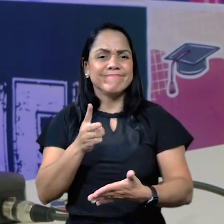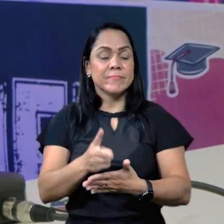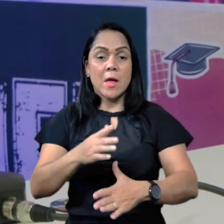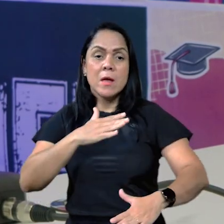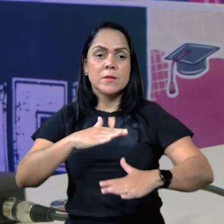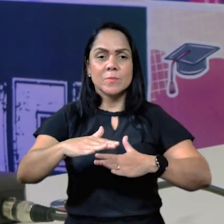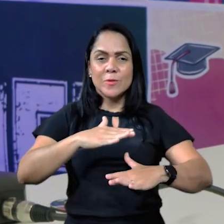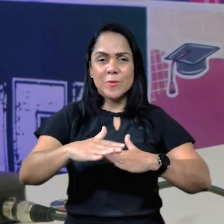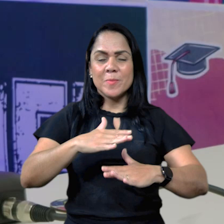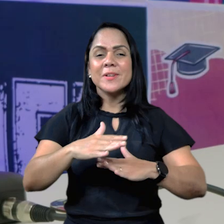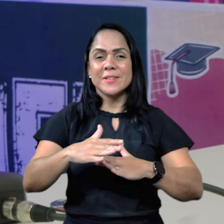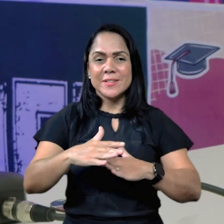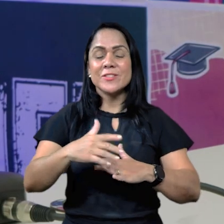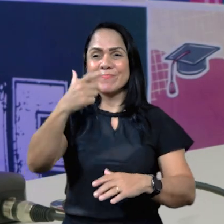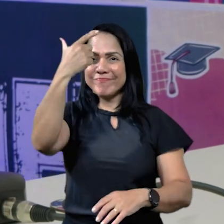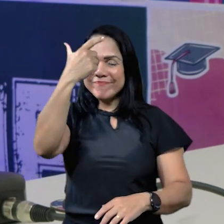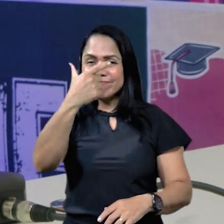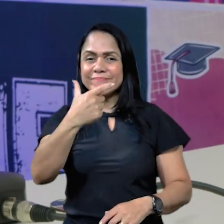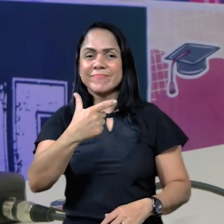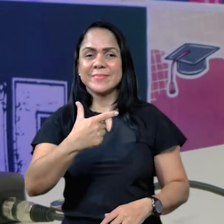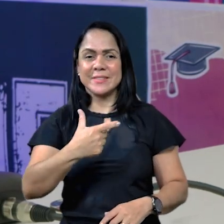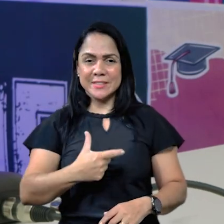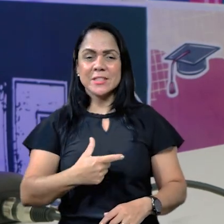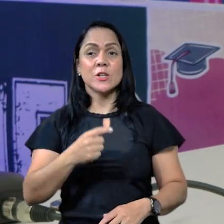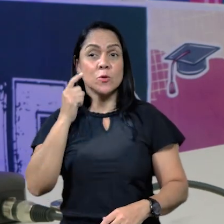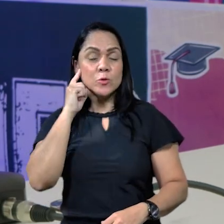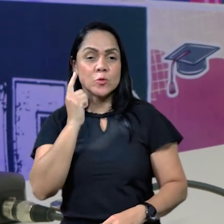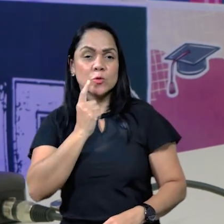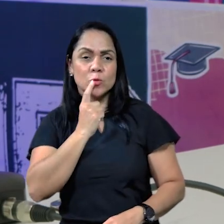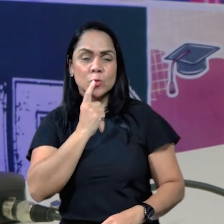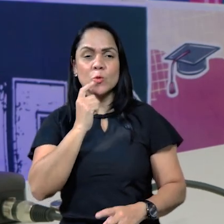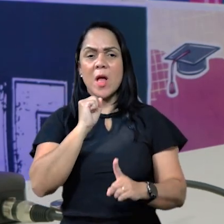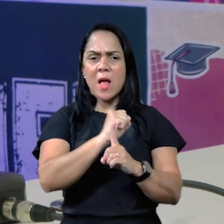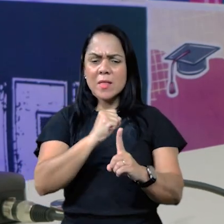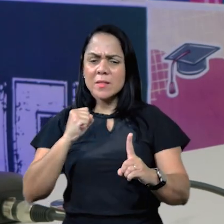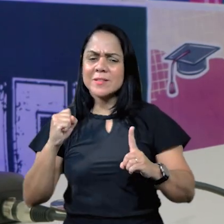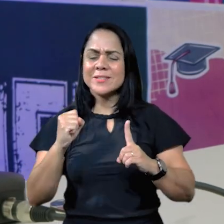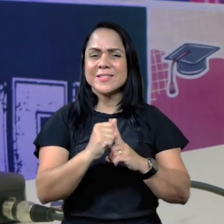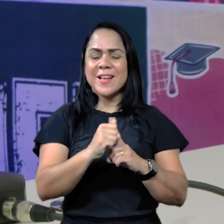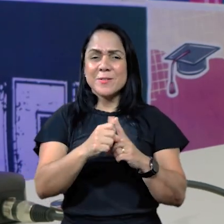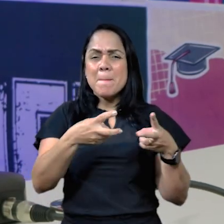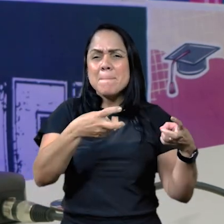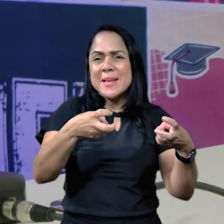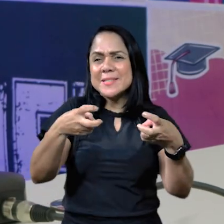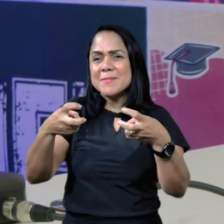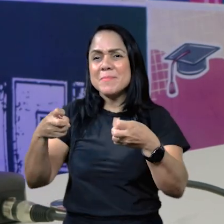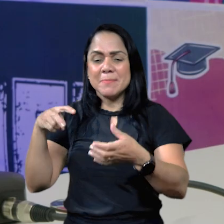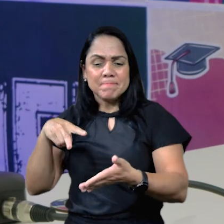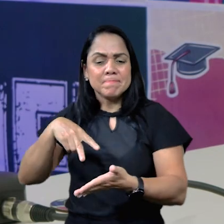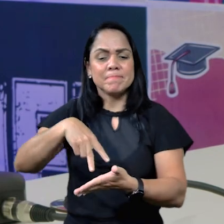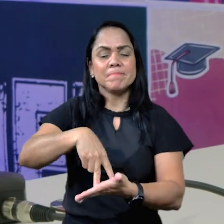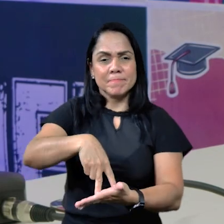dessa identificação deles falarem eu sou surdo é para a sociedade ver que eles estão aqui, que eles estão